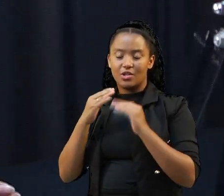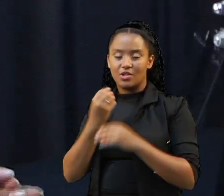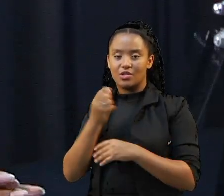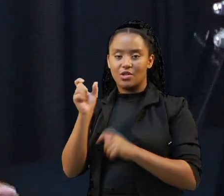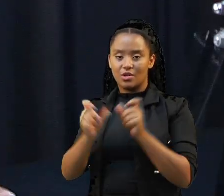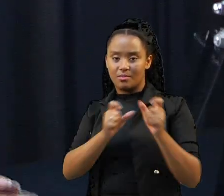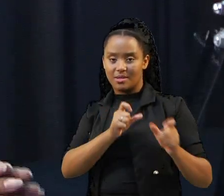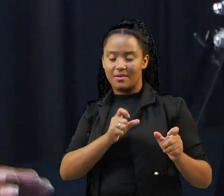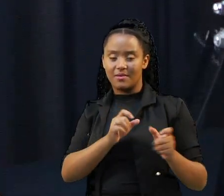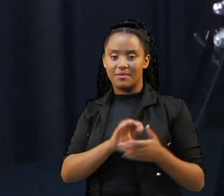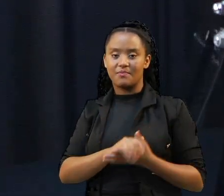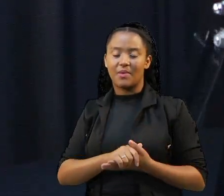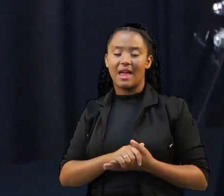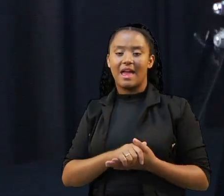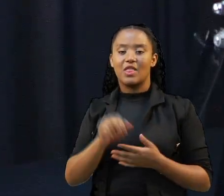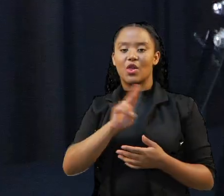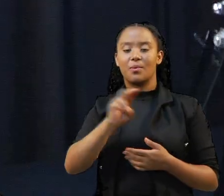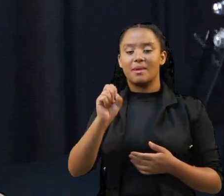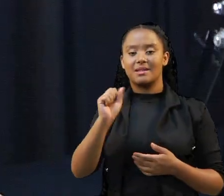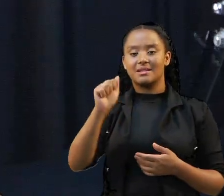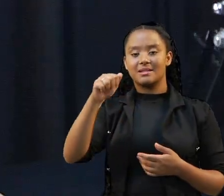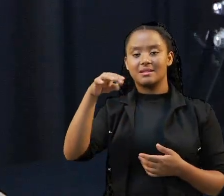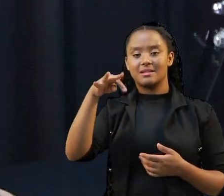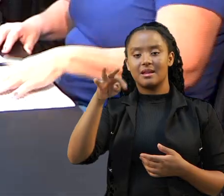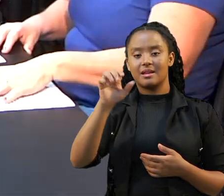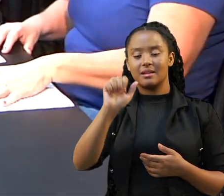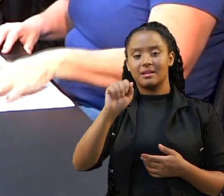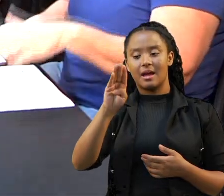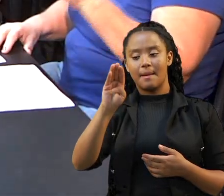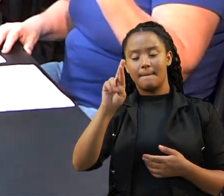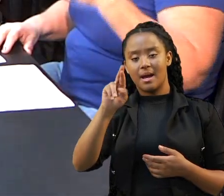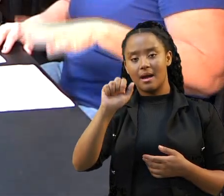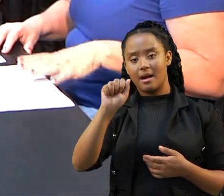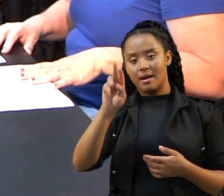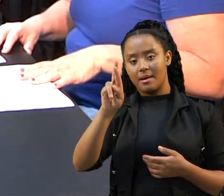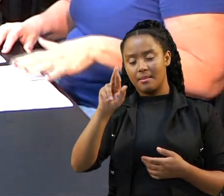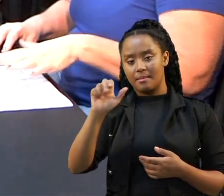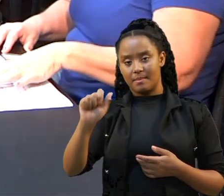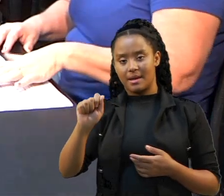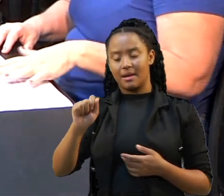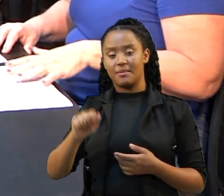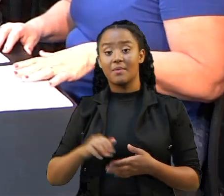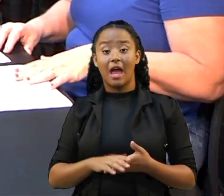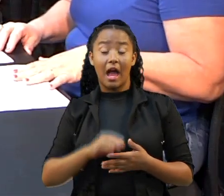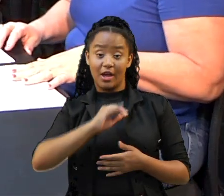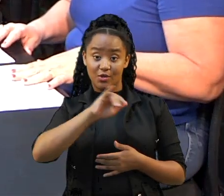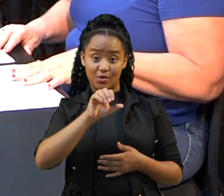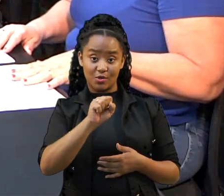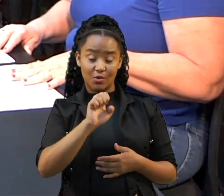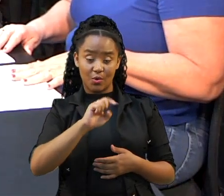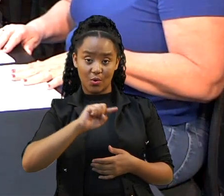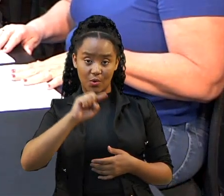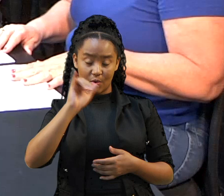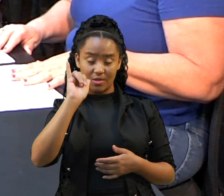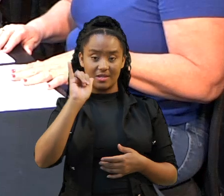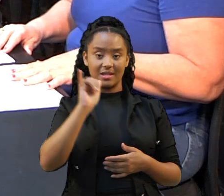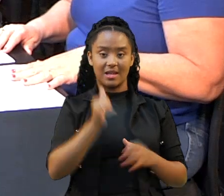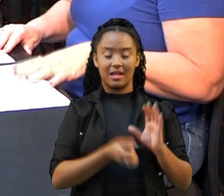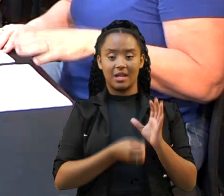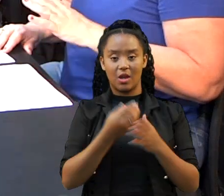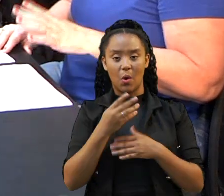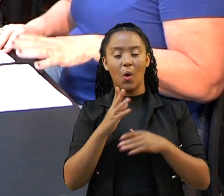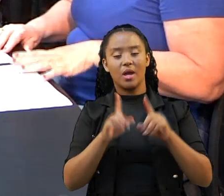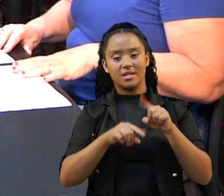conhecida como Cidade dos Igarapés. É o Santa Bárbara. Santa Bárbara do Pará. De acordo com a Josi, que produziu todo esse material aqui, são cerca